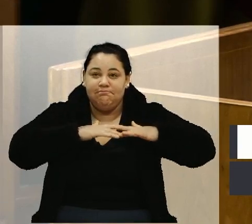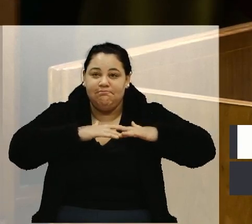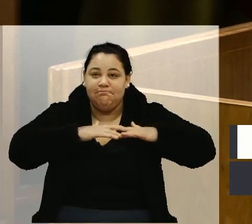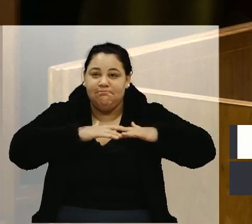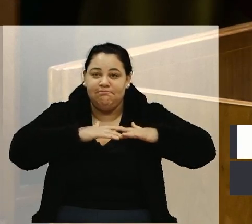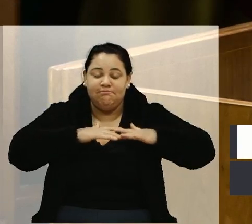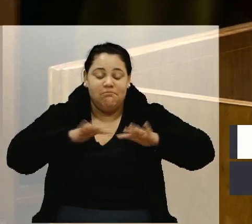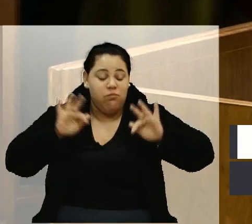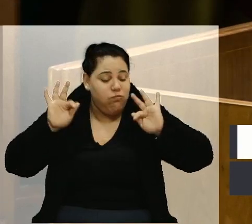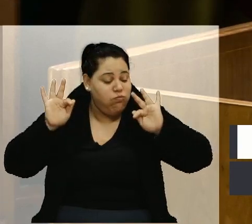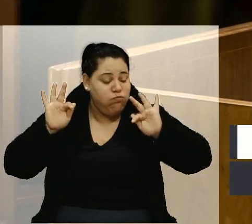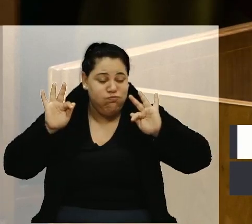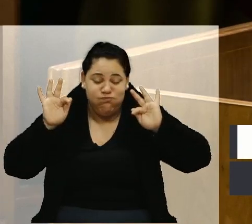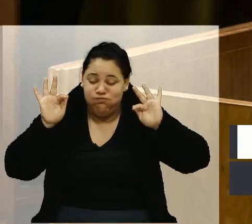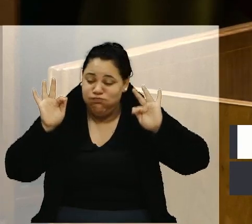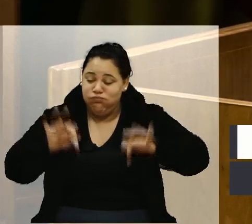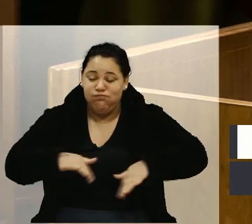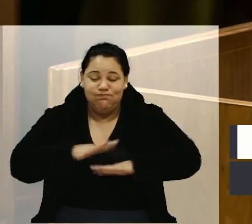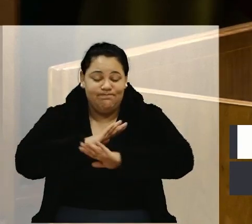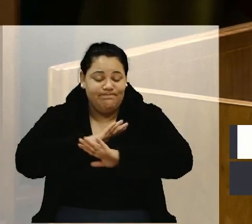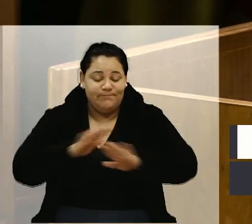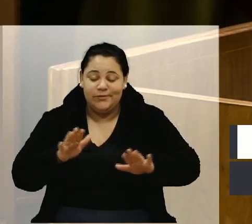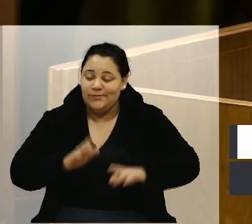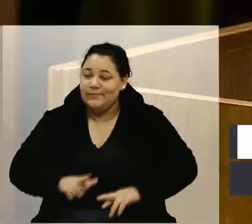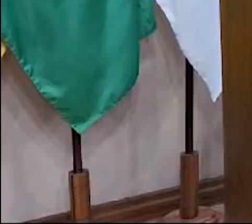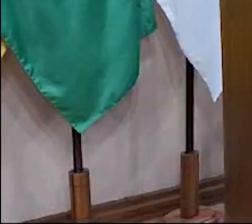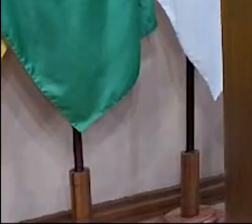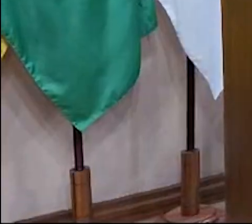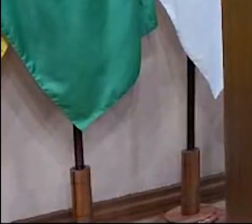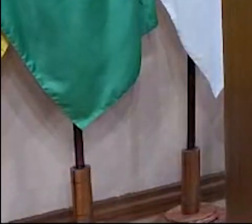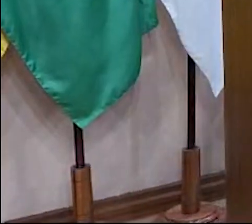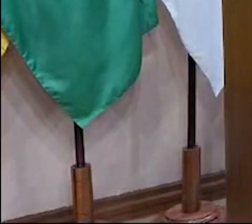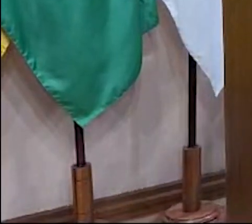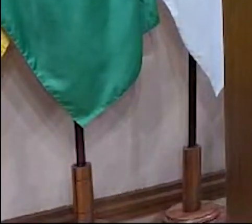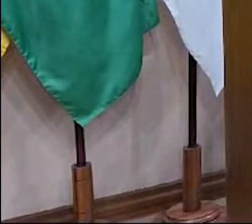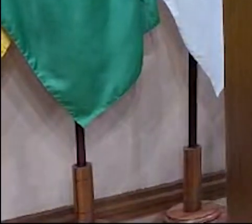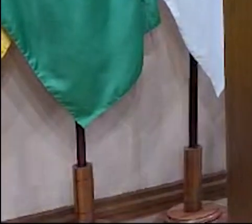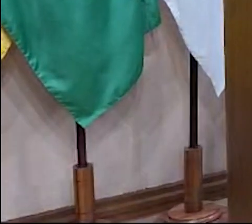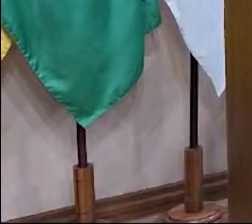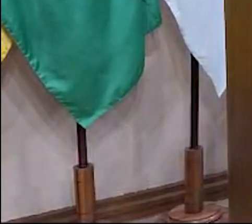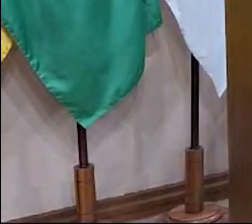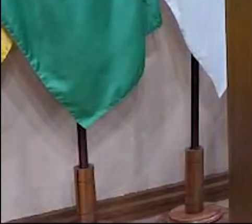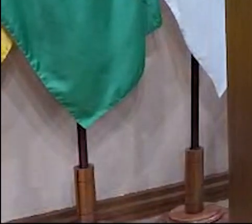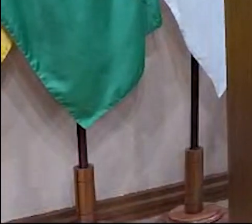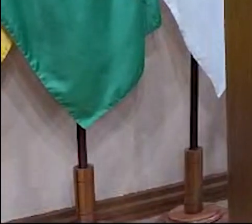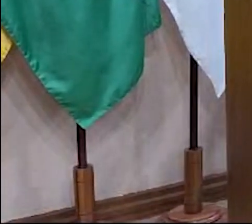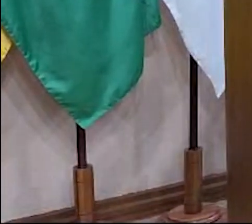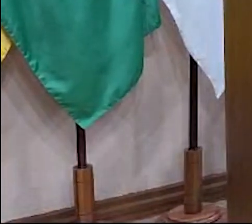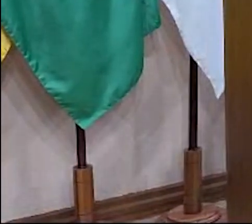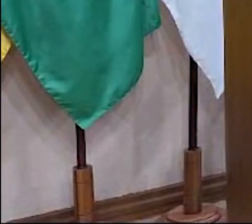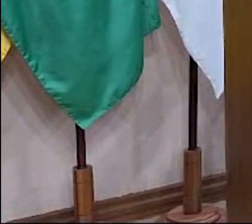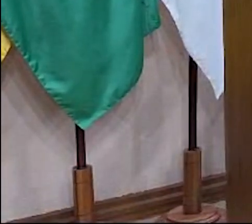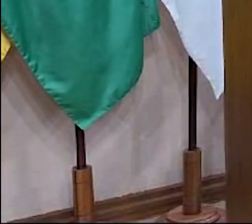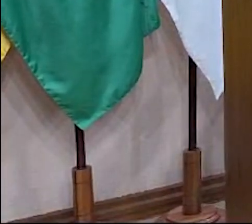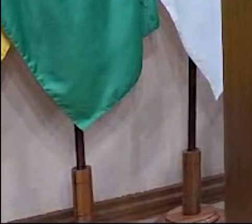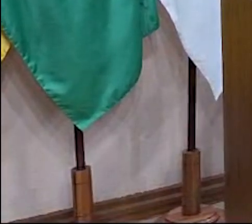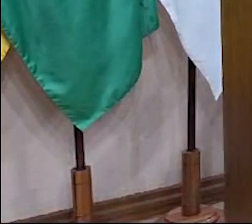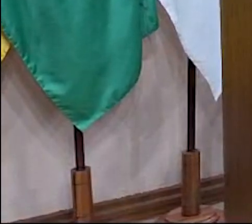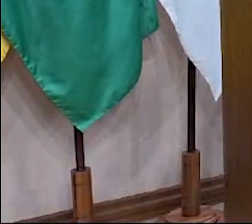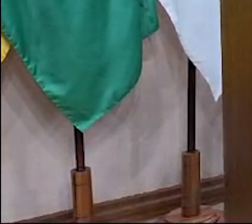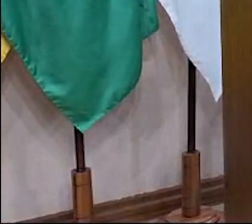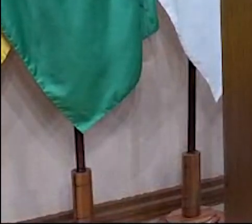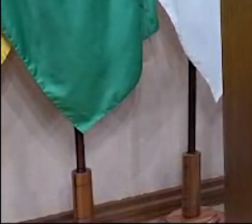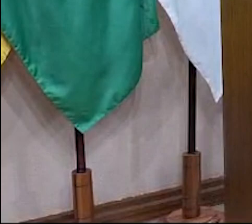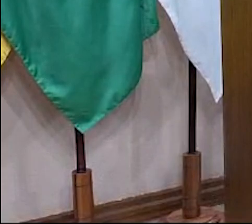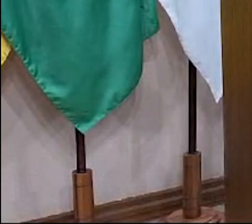esperanças, né? E é isso que a gente está tentando resgatar. A tribuna livre foi ocupada pelo ex-presidente da União das Associações de